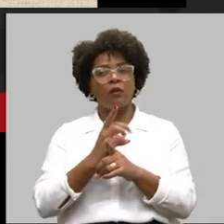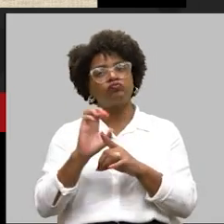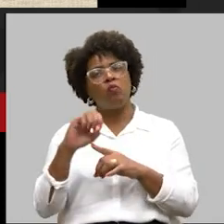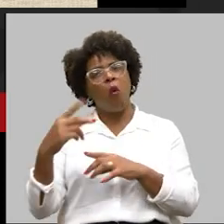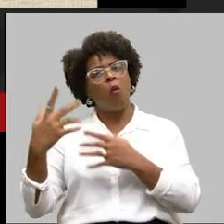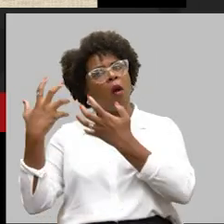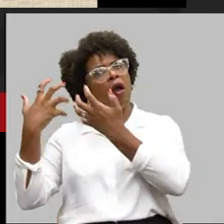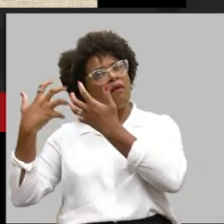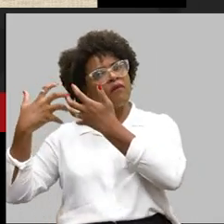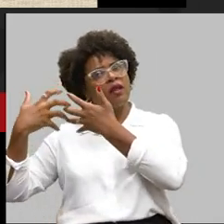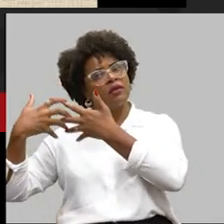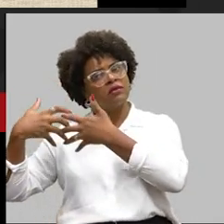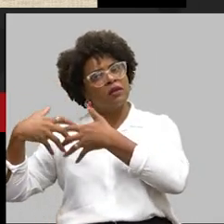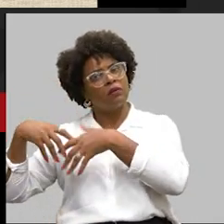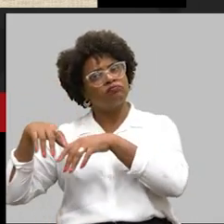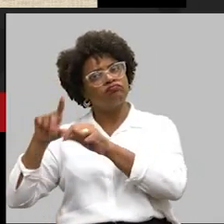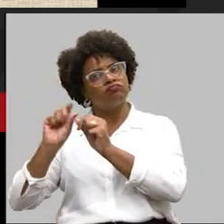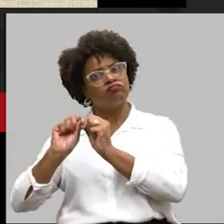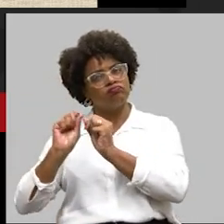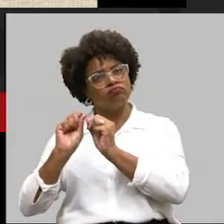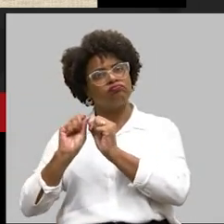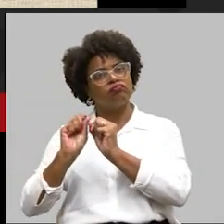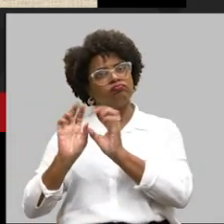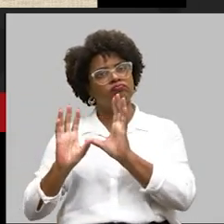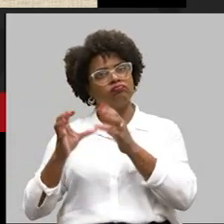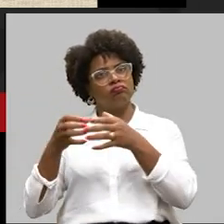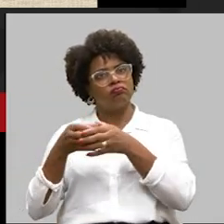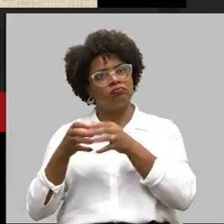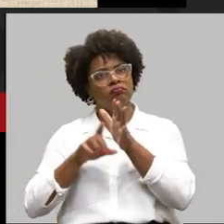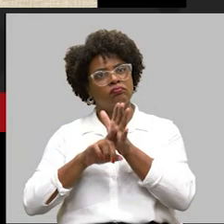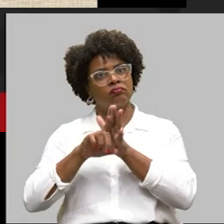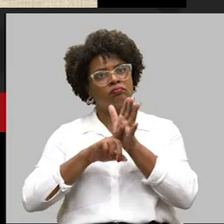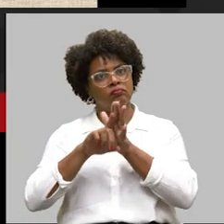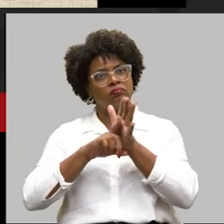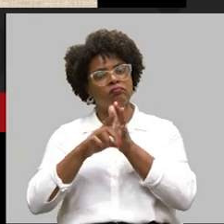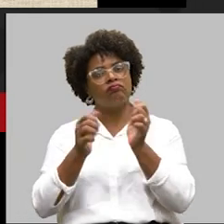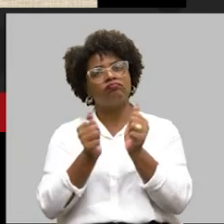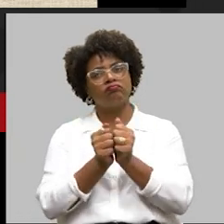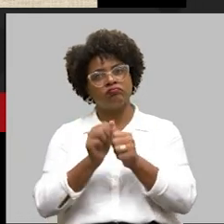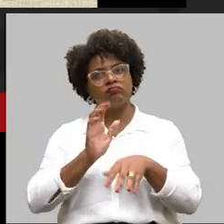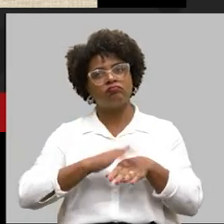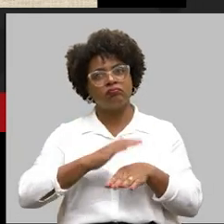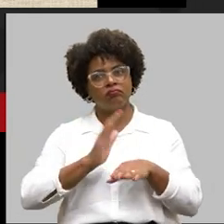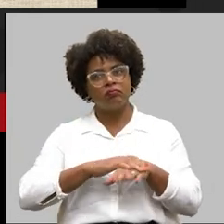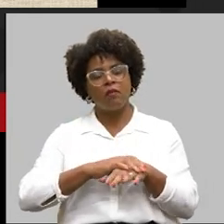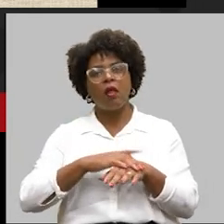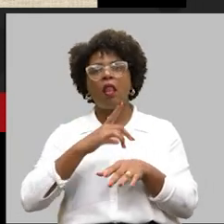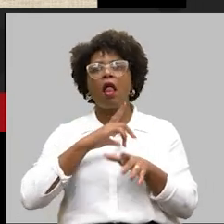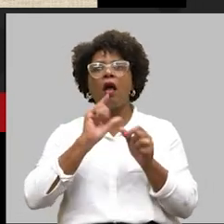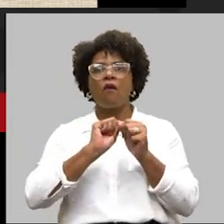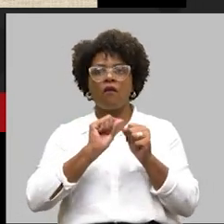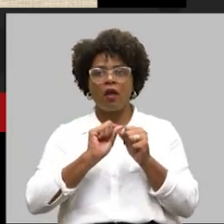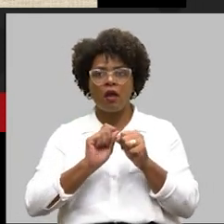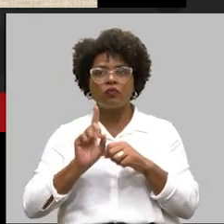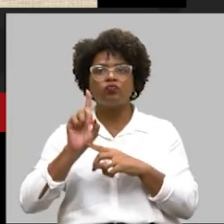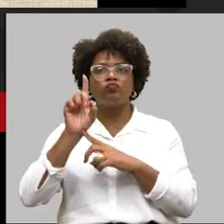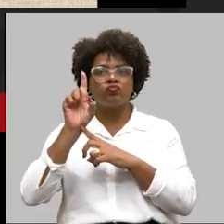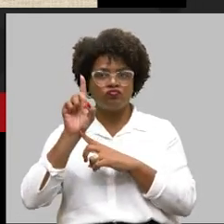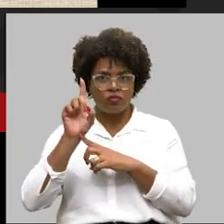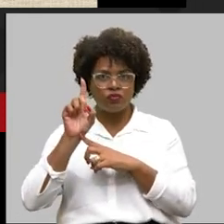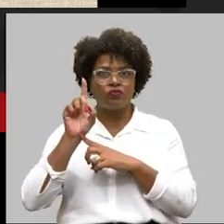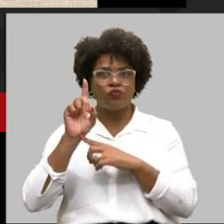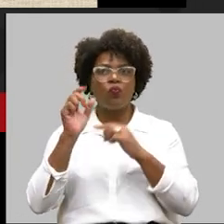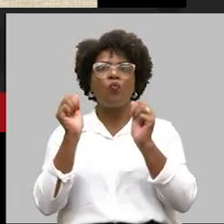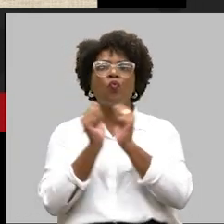que a gente tem feito no com os meus com o grupo que tá pesquisando junto comigo e a gente tem feito isso muito a partir dos